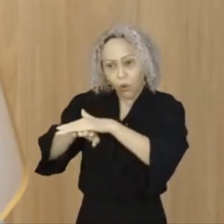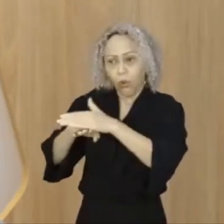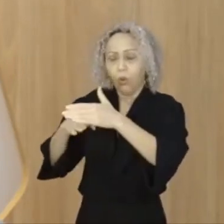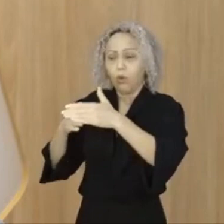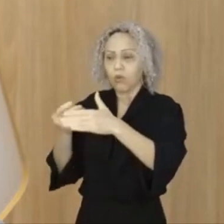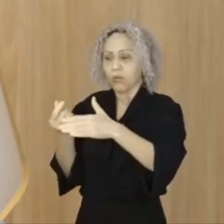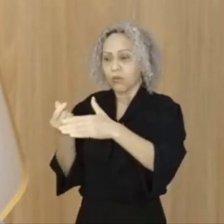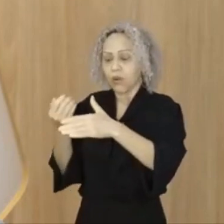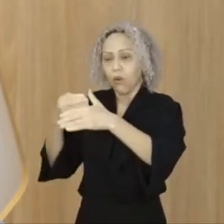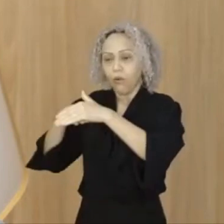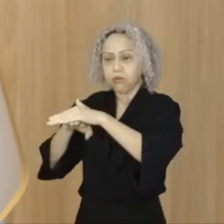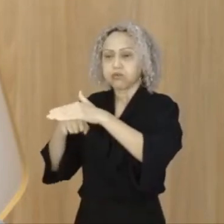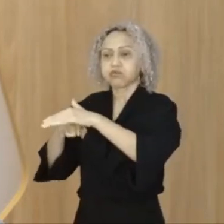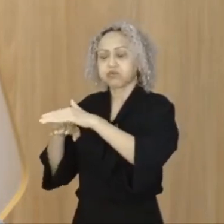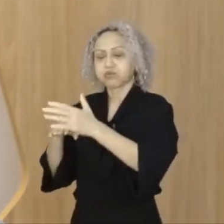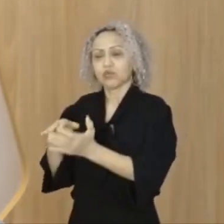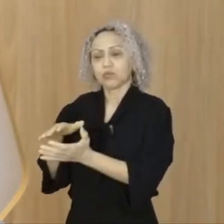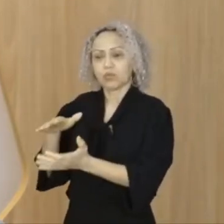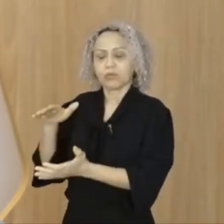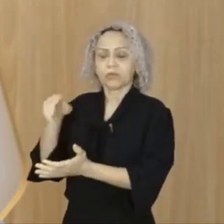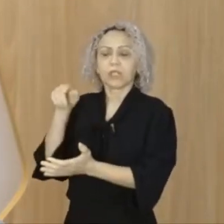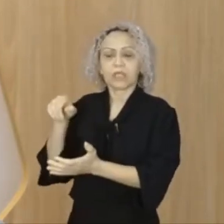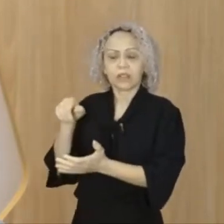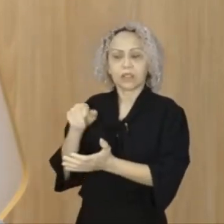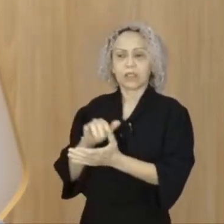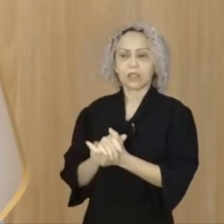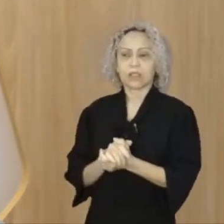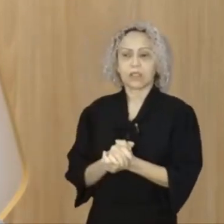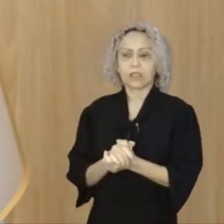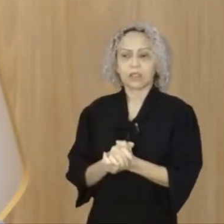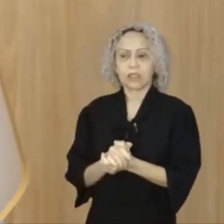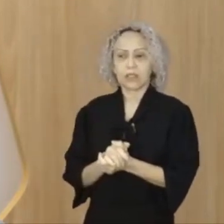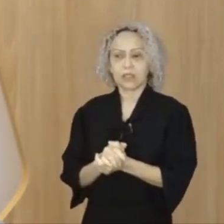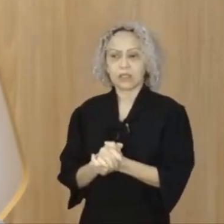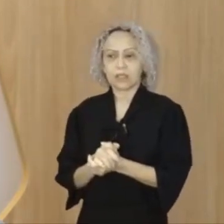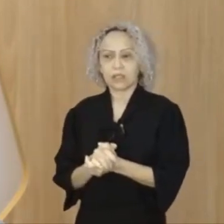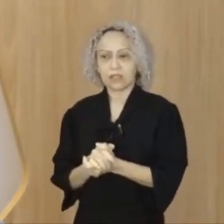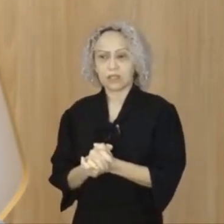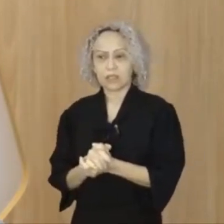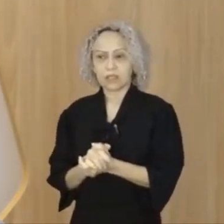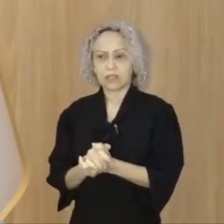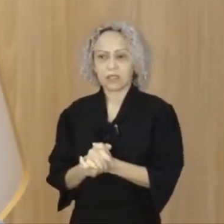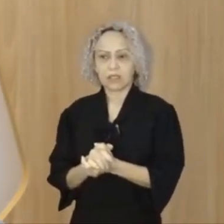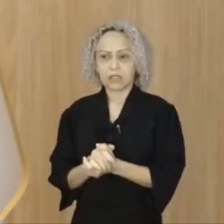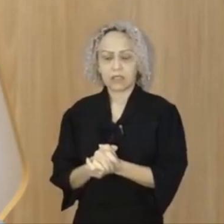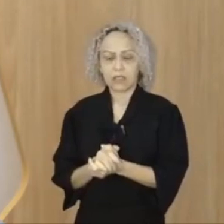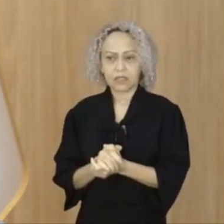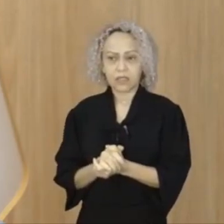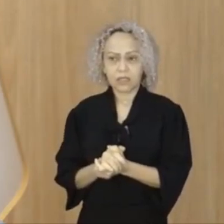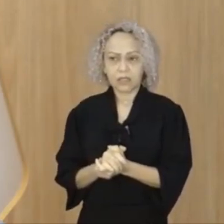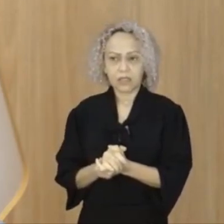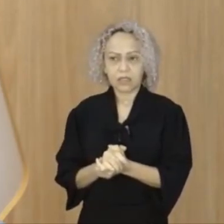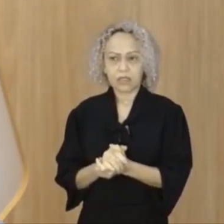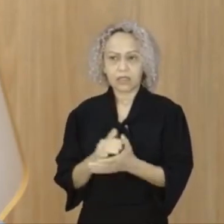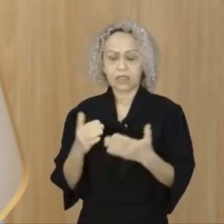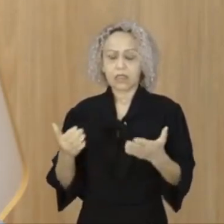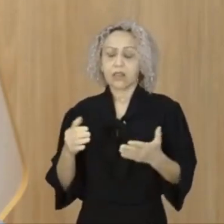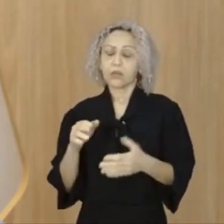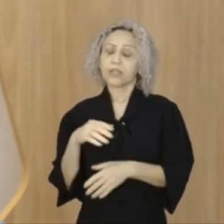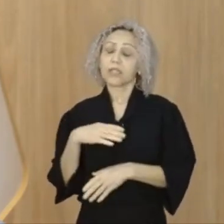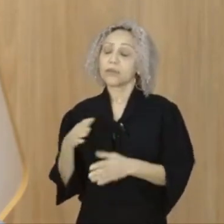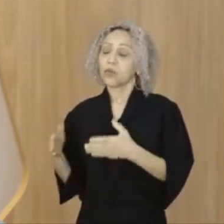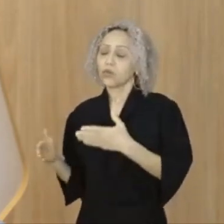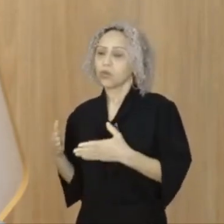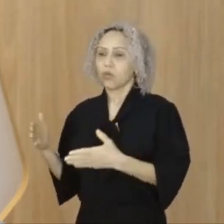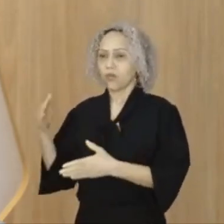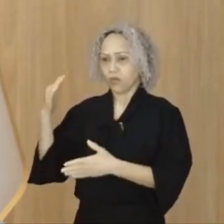incentivo fiscal, a renúncia fiscal, que fez uma guerra fiscal e todo mundo perdeu, você tem estado que tem 50% da arrecadação na renúncia fiscal. O meu estado